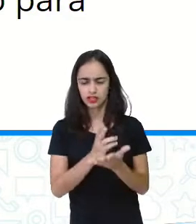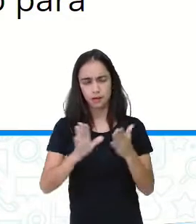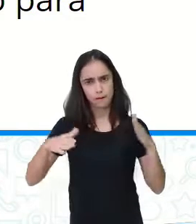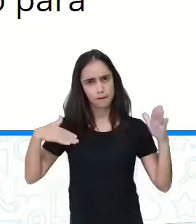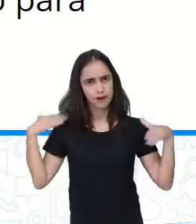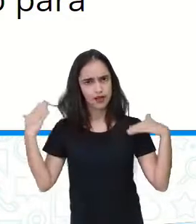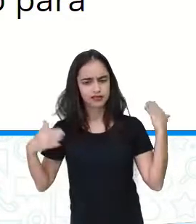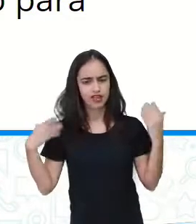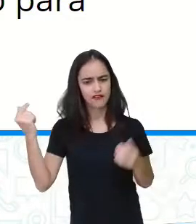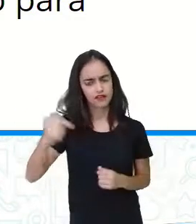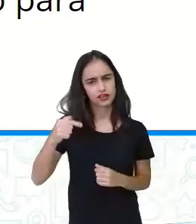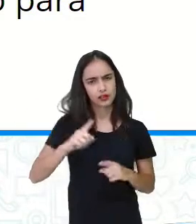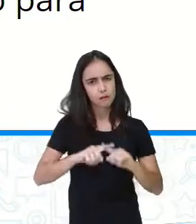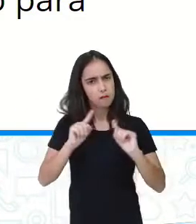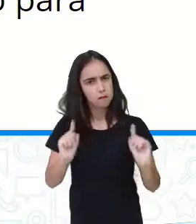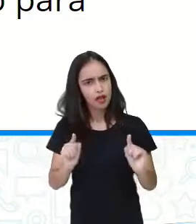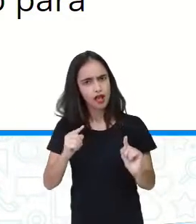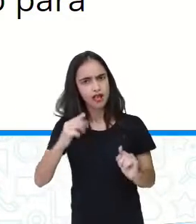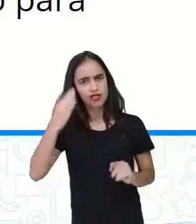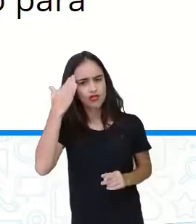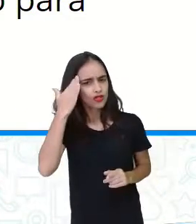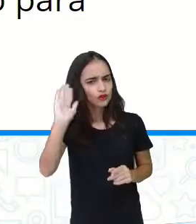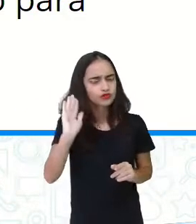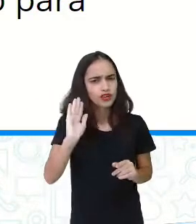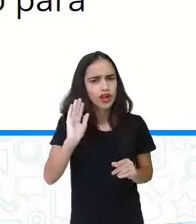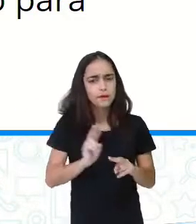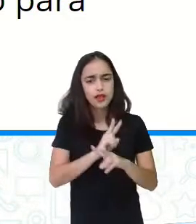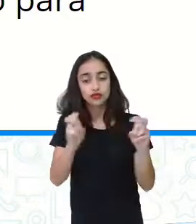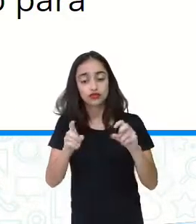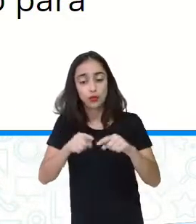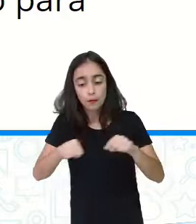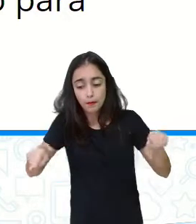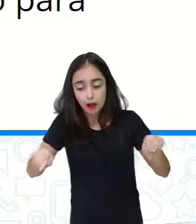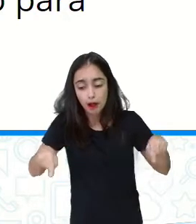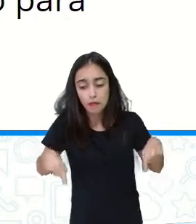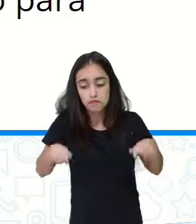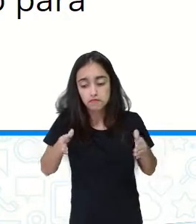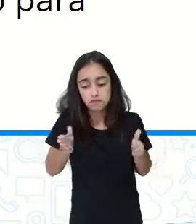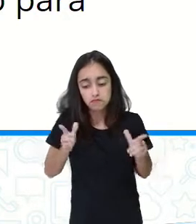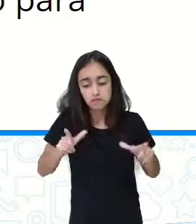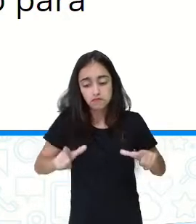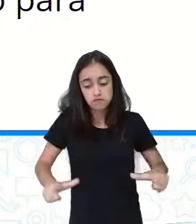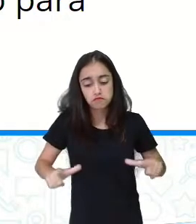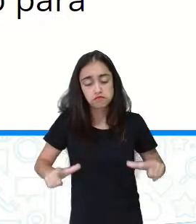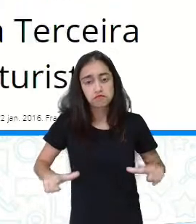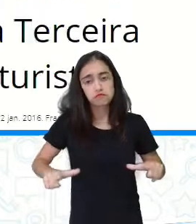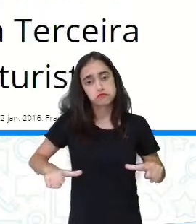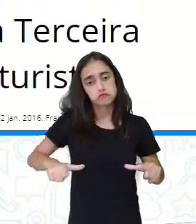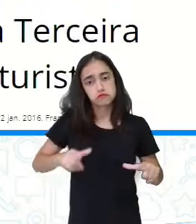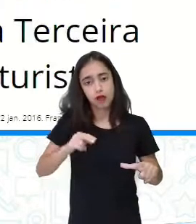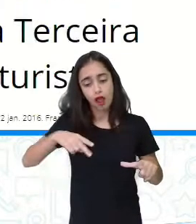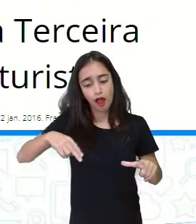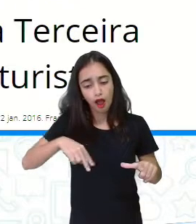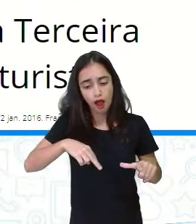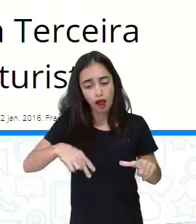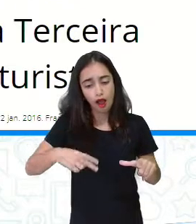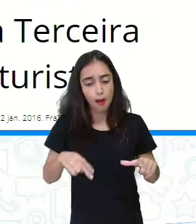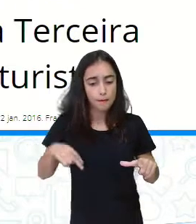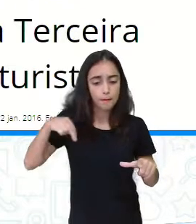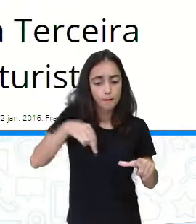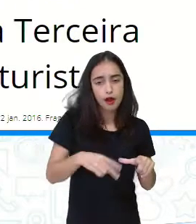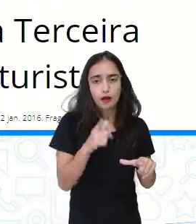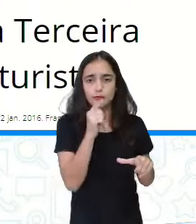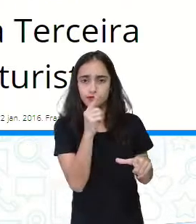da piscina Vimos que é um lugar maravilhoso para relaxar fazer fotos então viemos descobrir